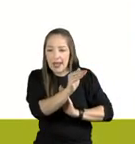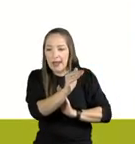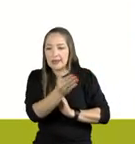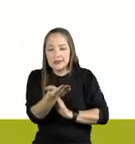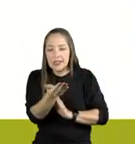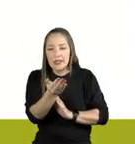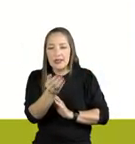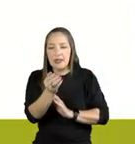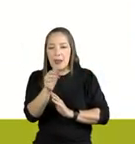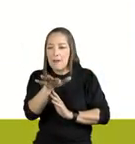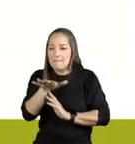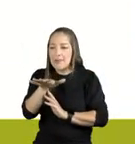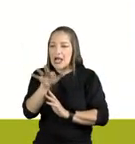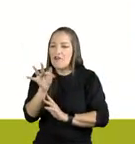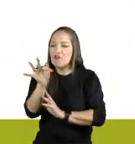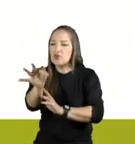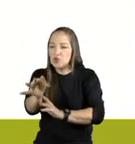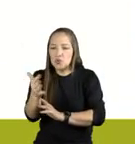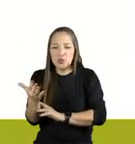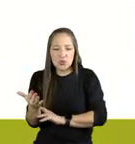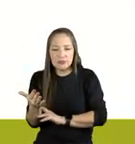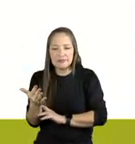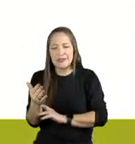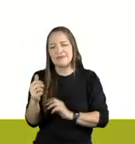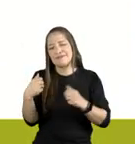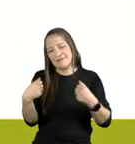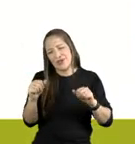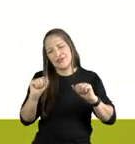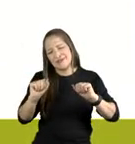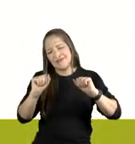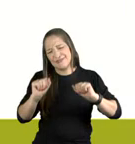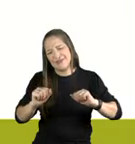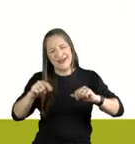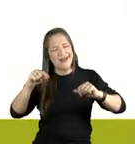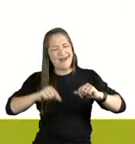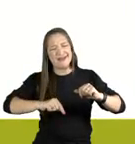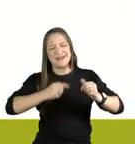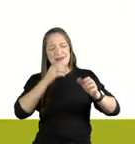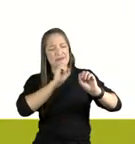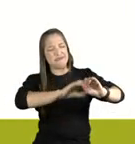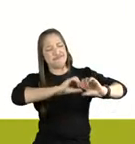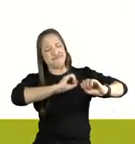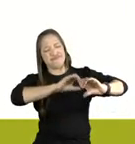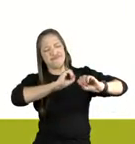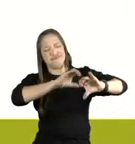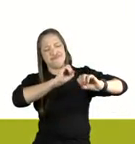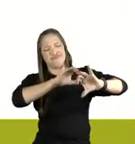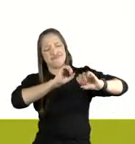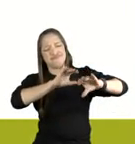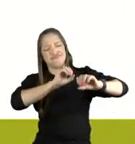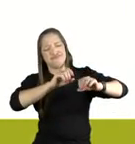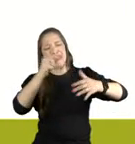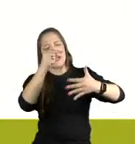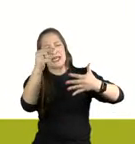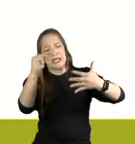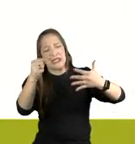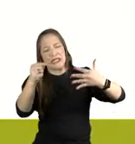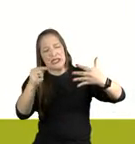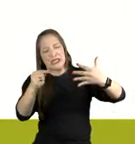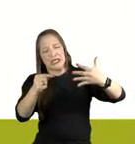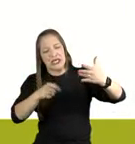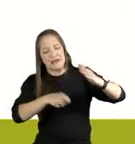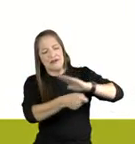futuro, mercado a termo. Então, eu poderia ficar aqui dando uma aula de todos os tipos de investimento que teria no